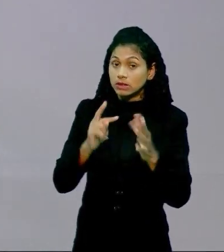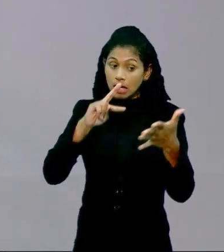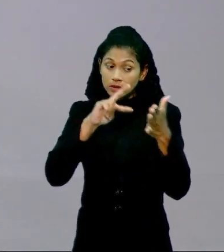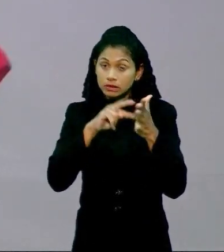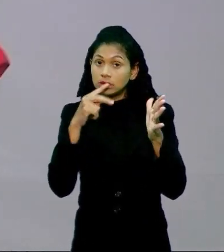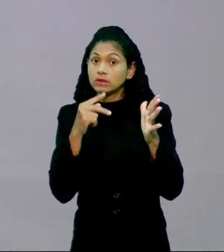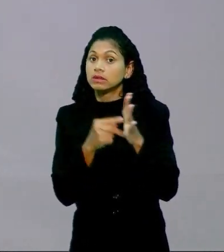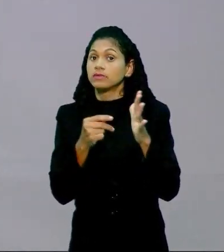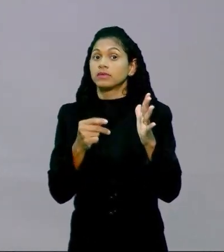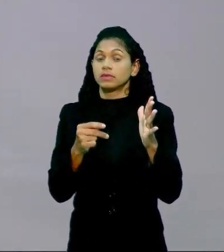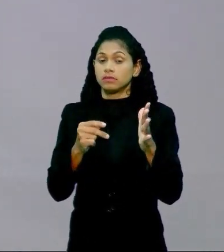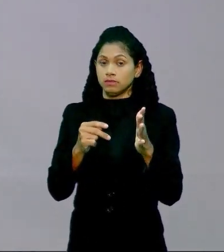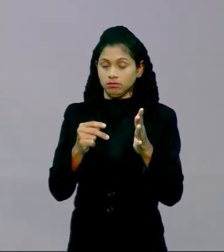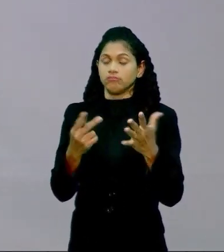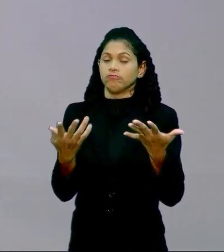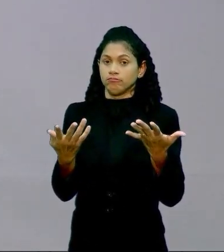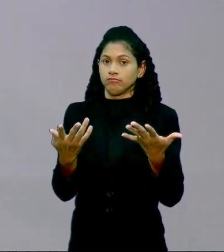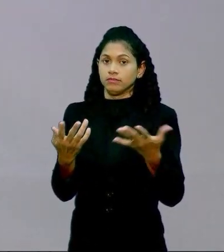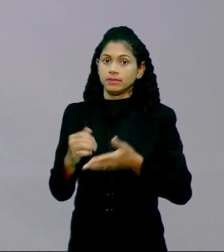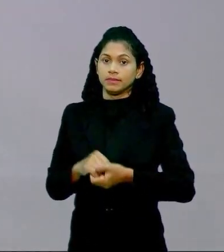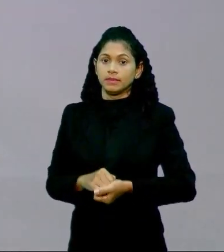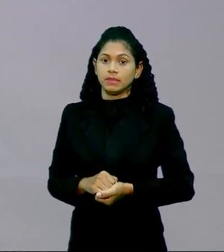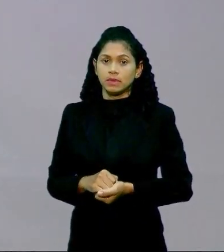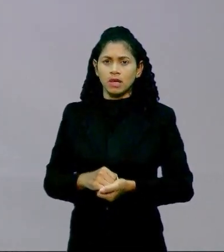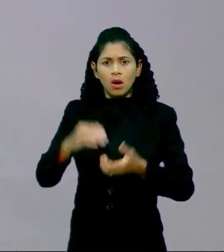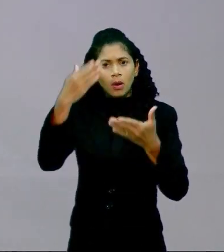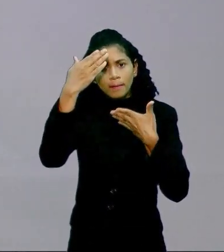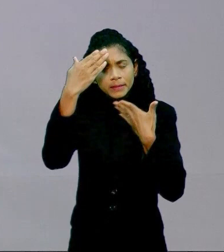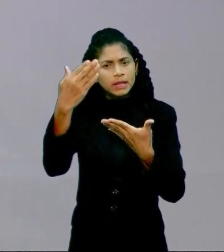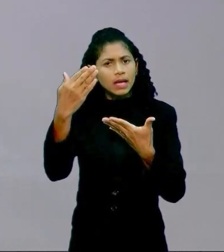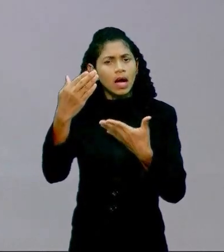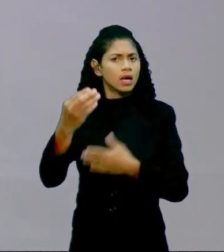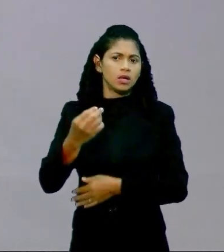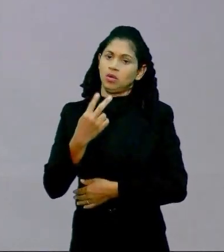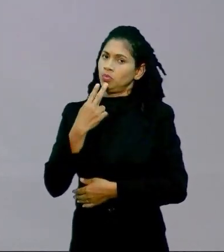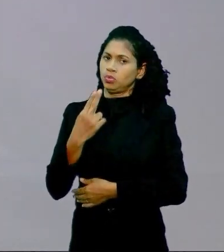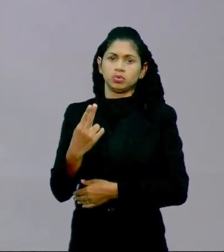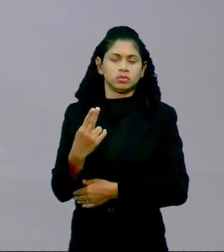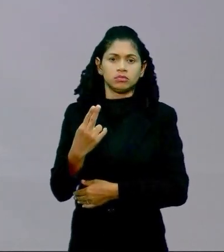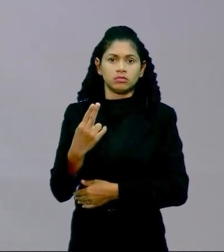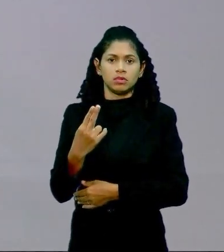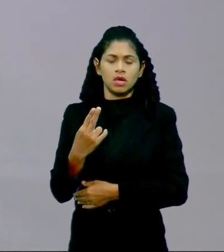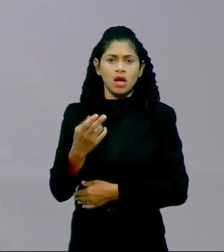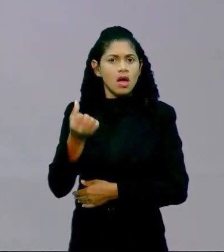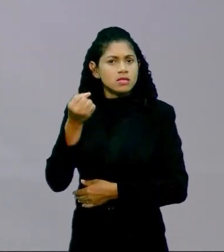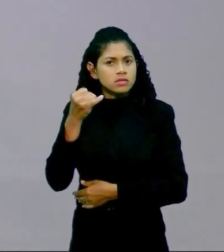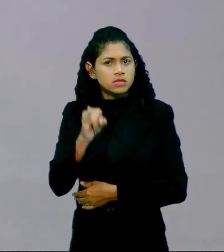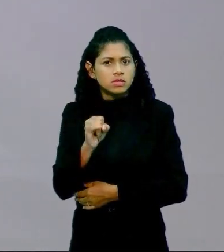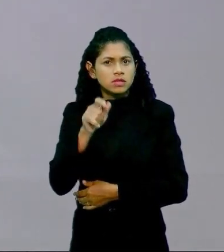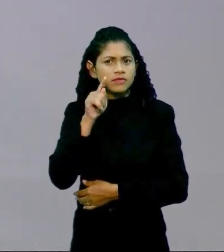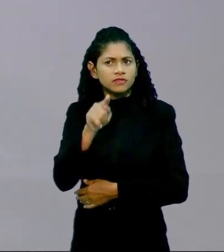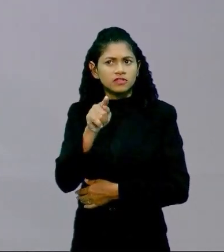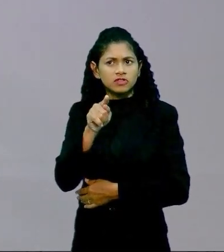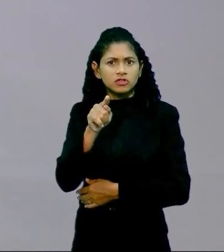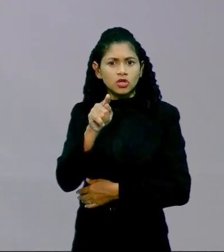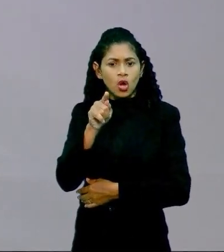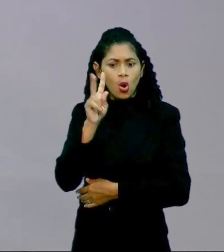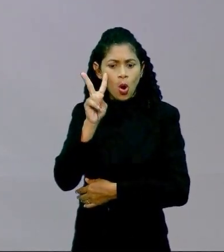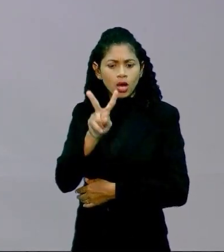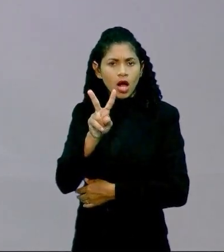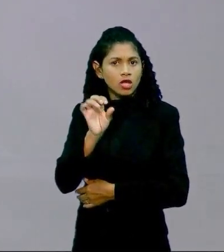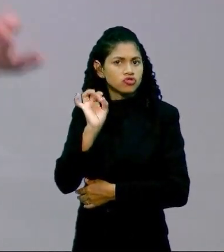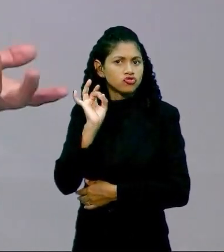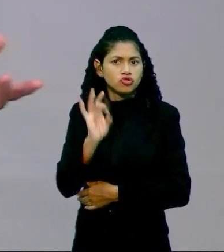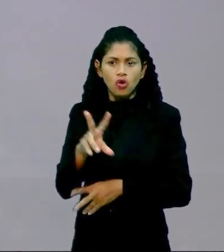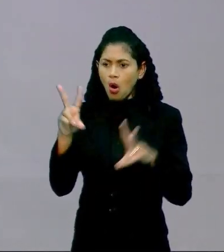significado. Então, esses graças por não fumar, obrigado por não fumar, se você ficar preso a esse título, você não identifica a